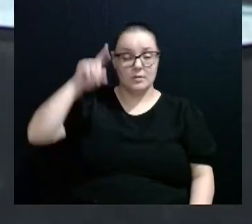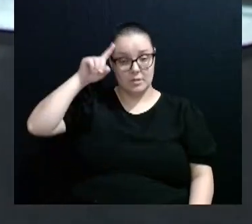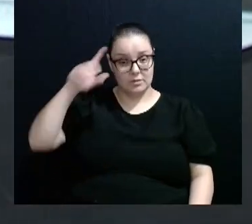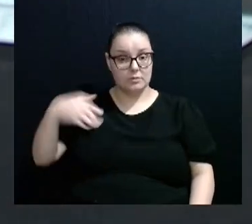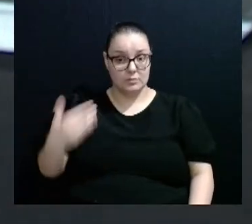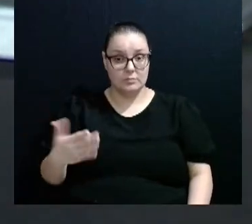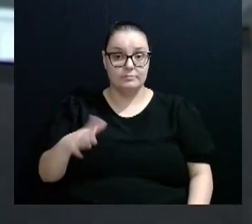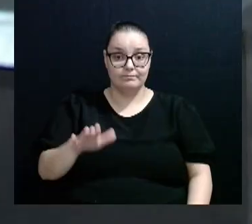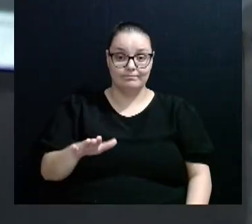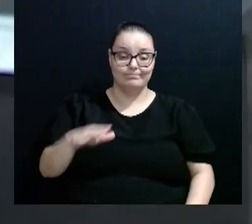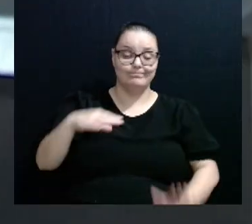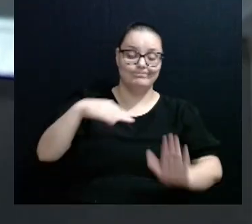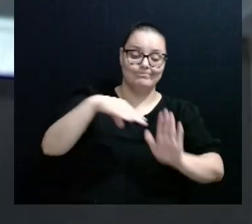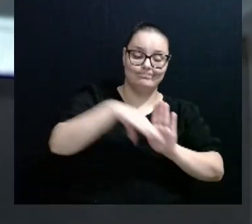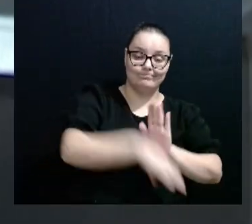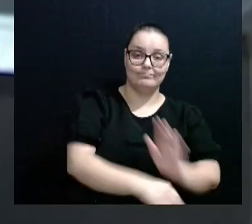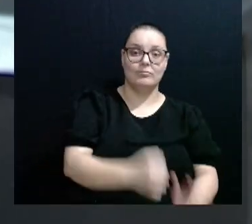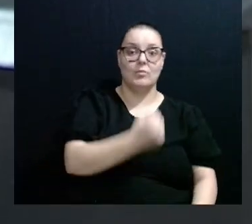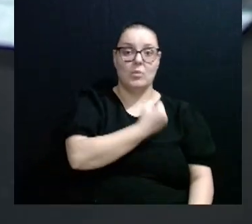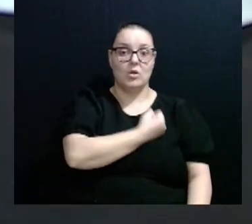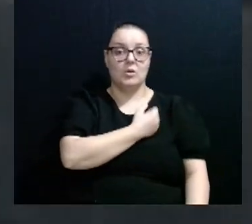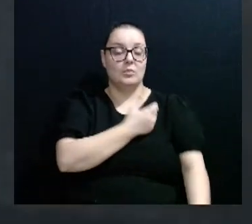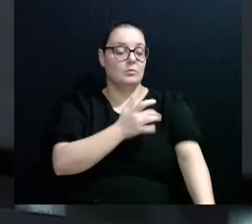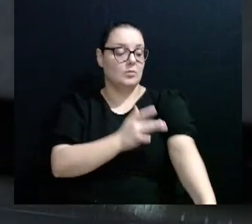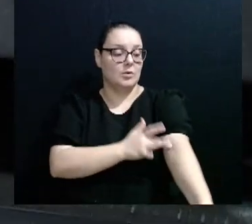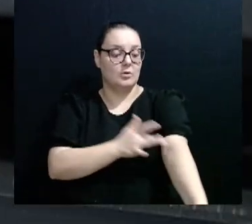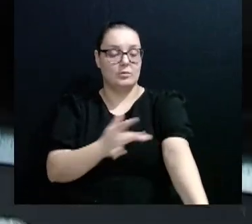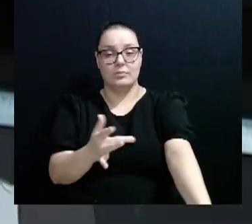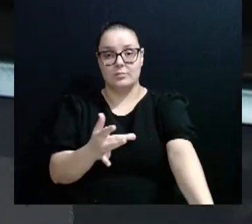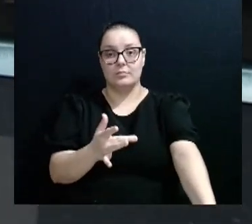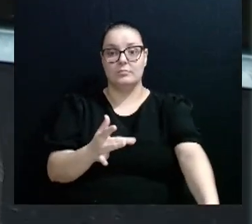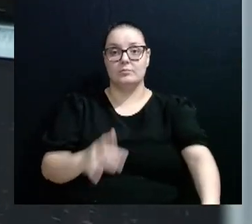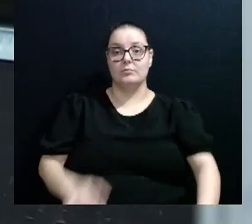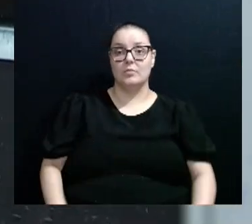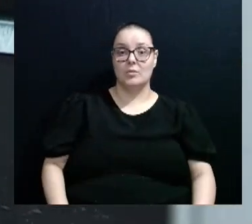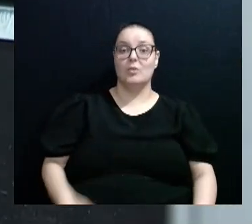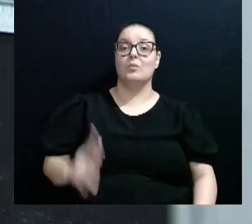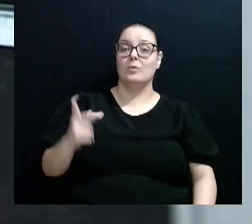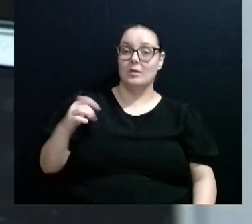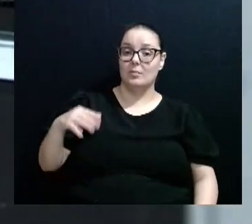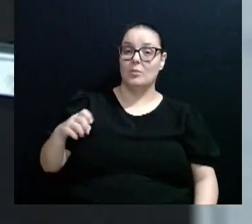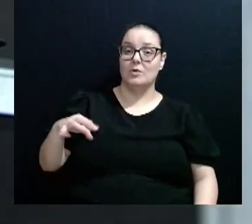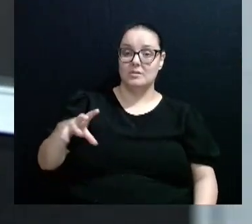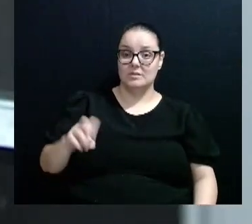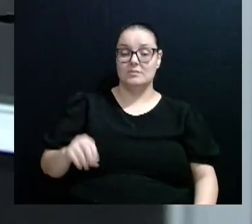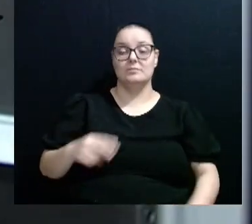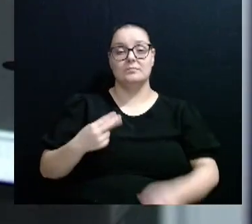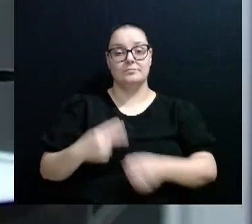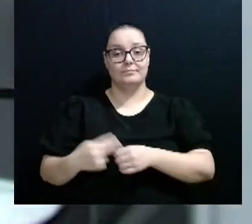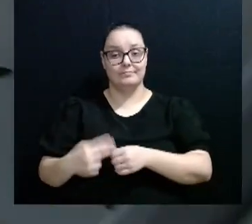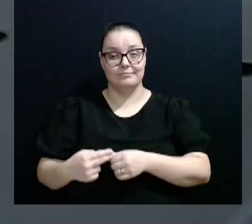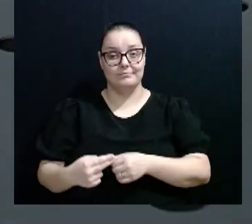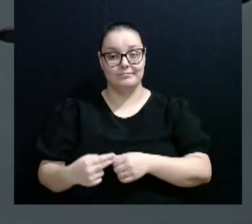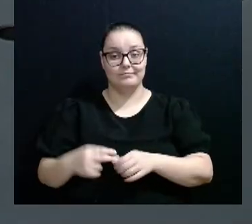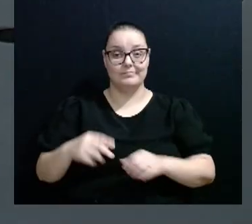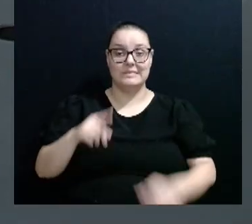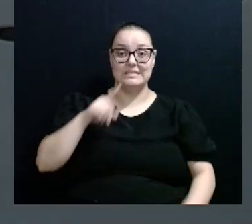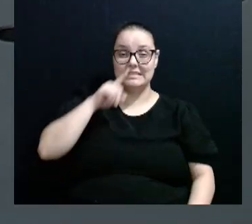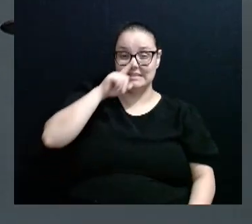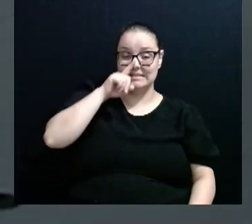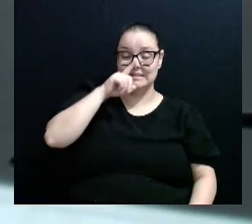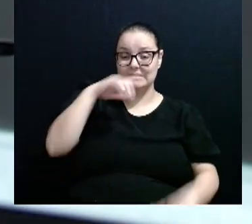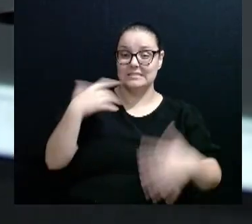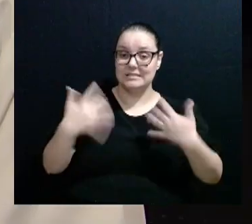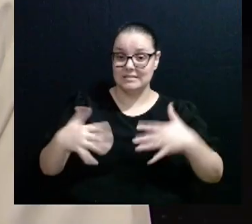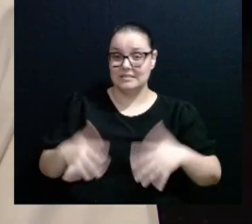queda no número de doadores tem deixado os estoques do Hemocentro da Unicamp em níveis críticos, especialmente para alguns